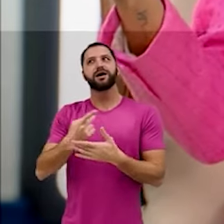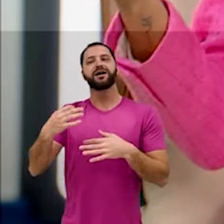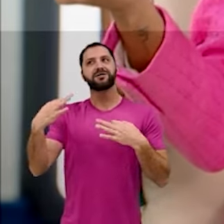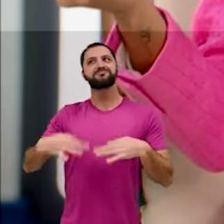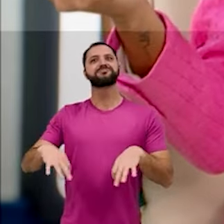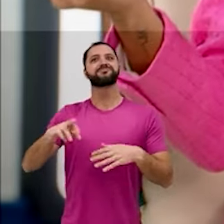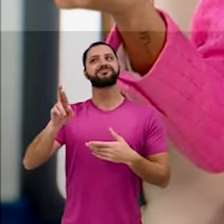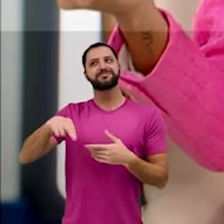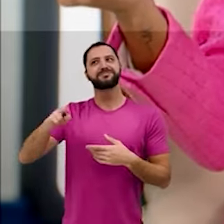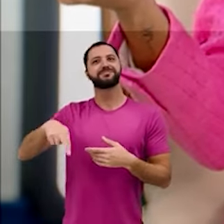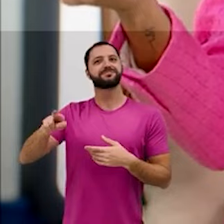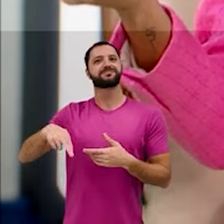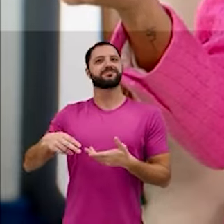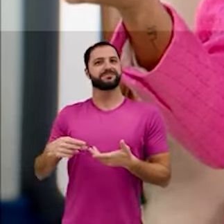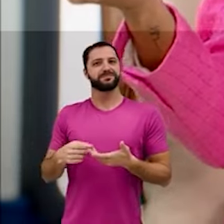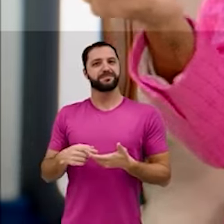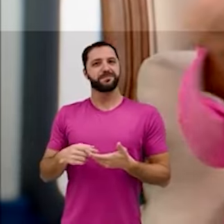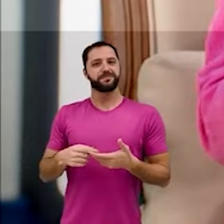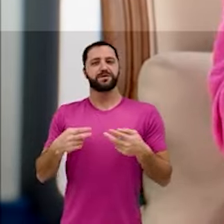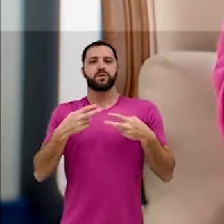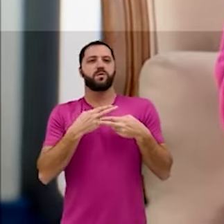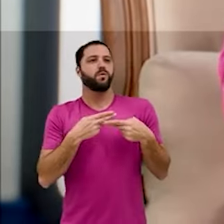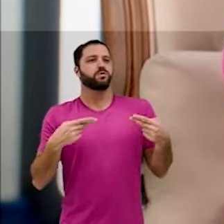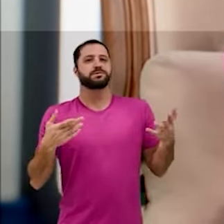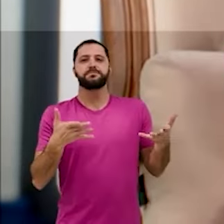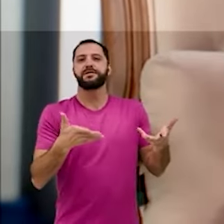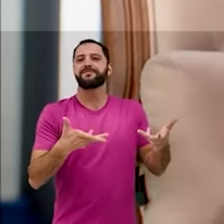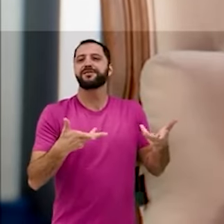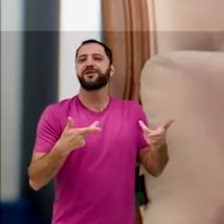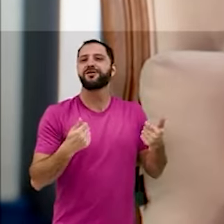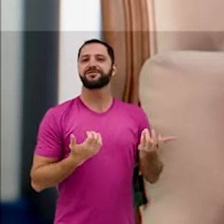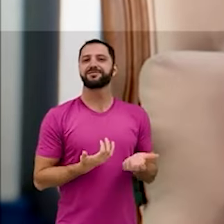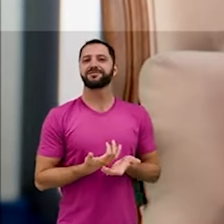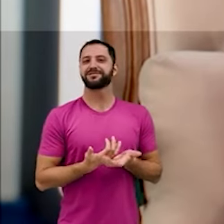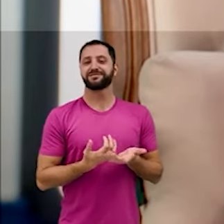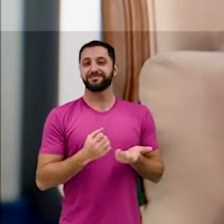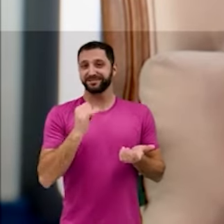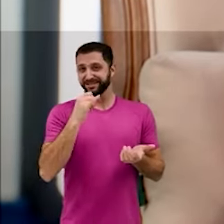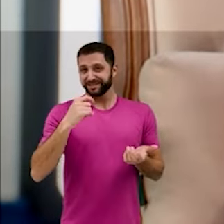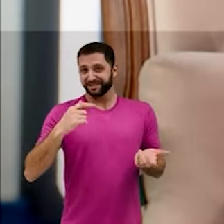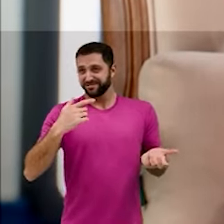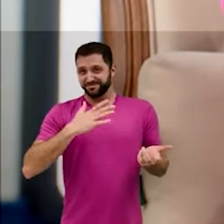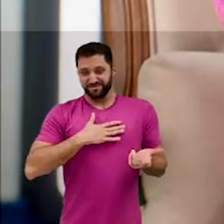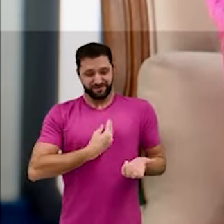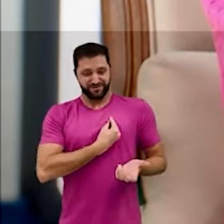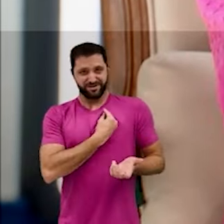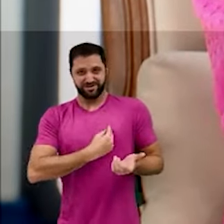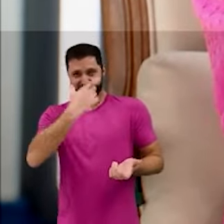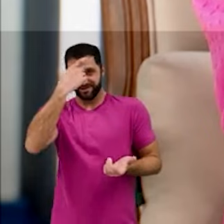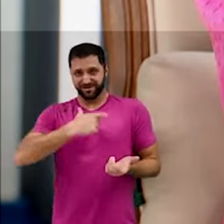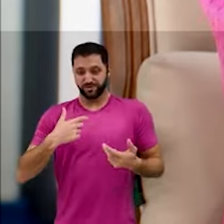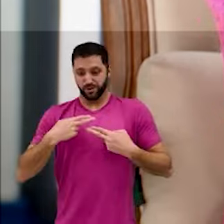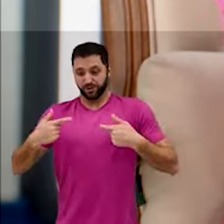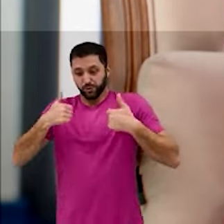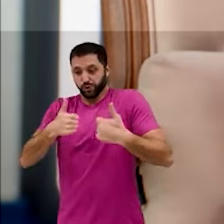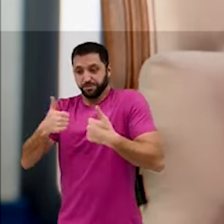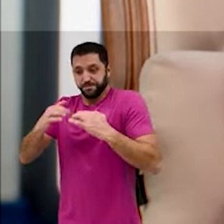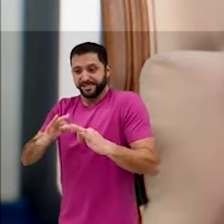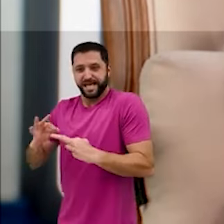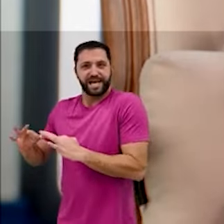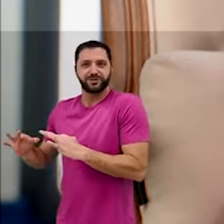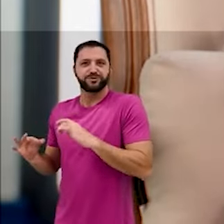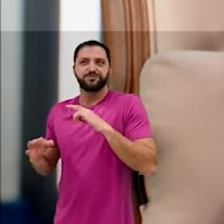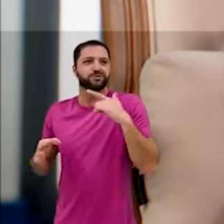vai fazer sentido isso. Coisas maravilhosas não teriam acontecido na minha vida se tudo tivesse